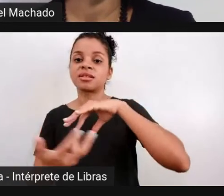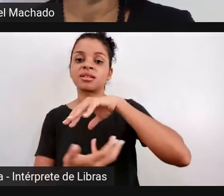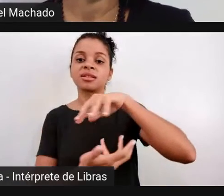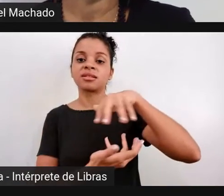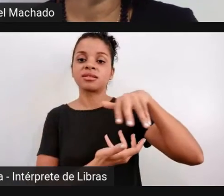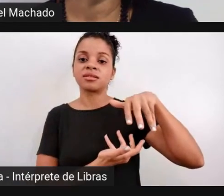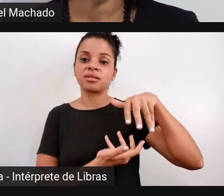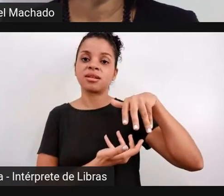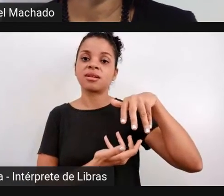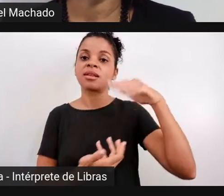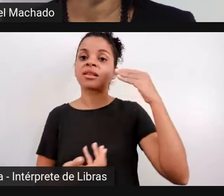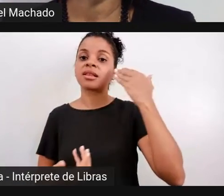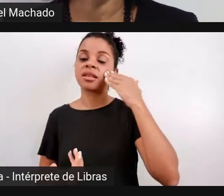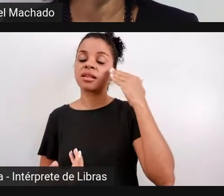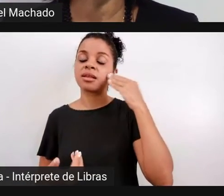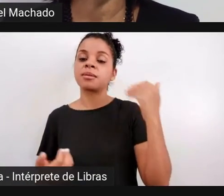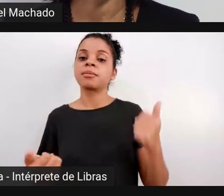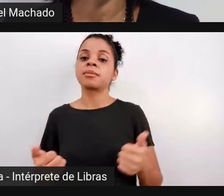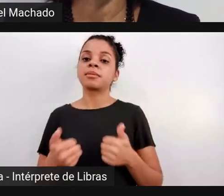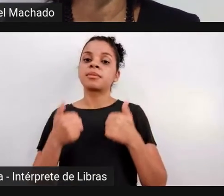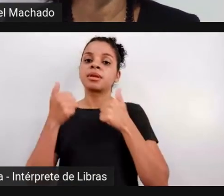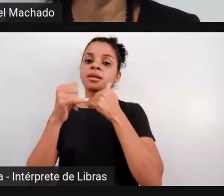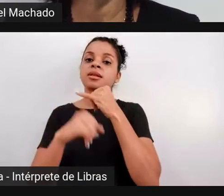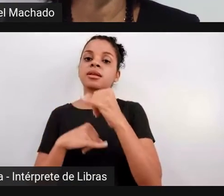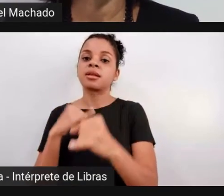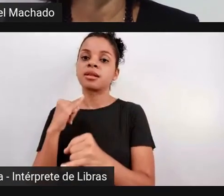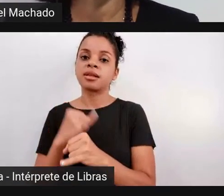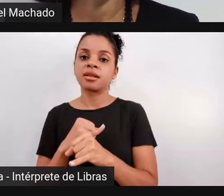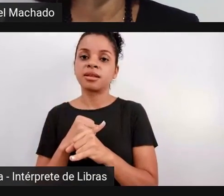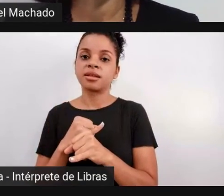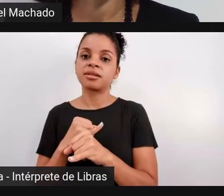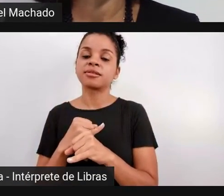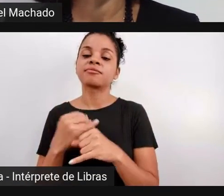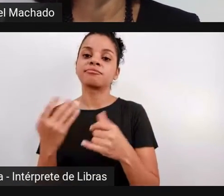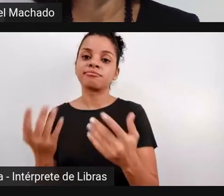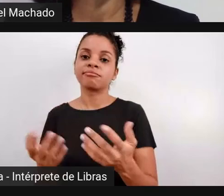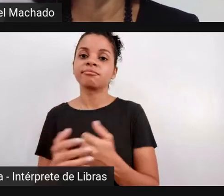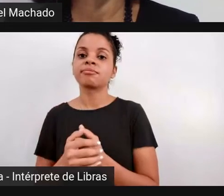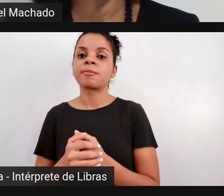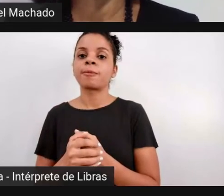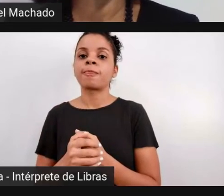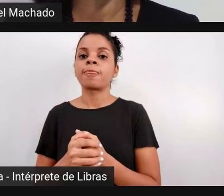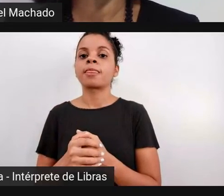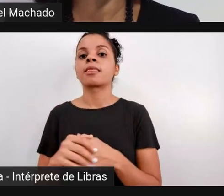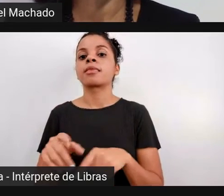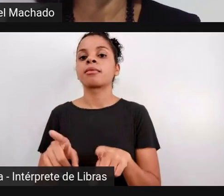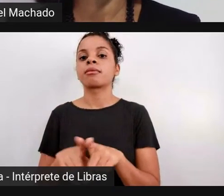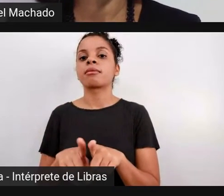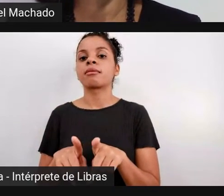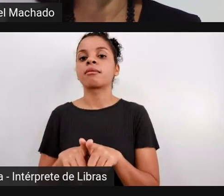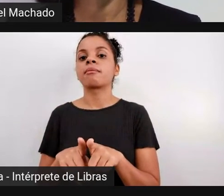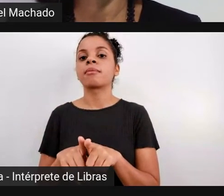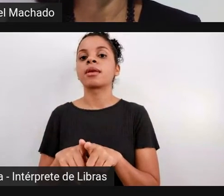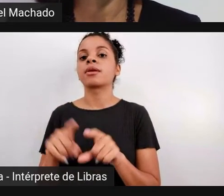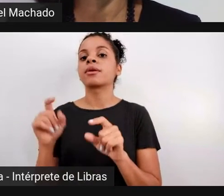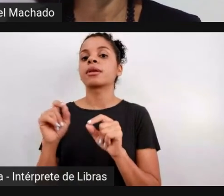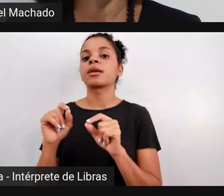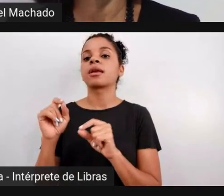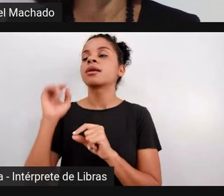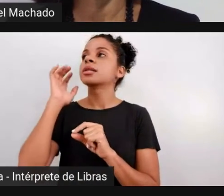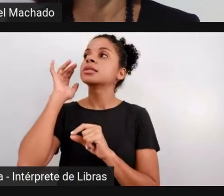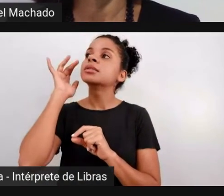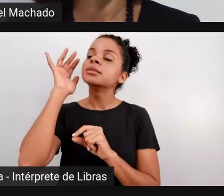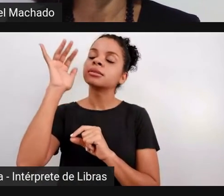de refletir esse mecanismo, de inventar uma nova internet. E a discussão da distração, né? Será que assim,